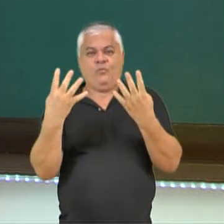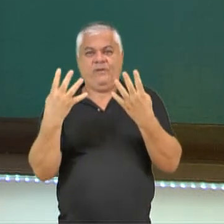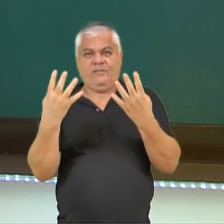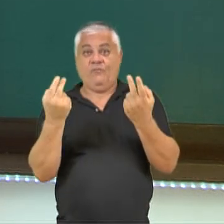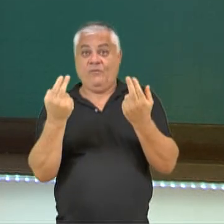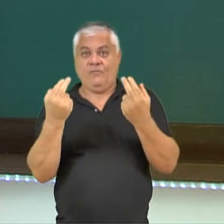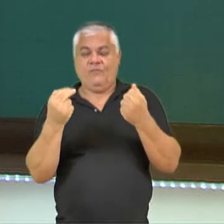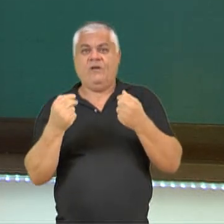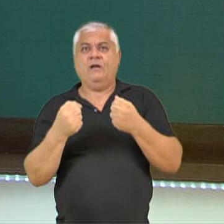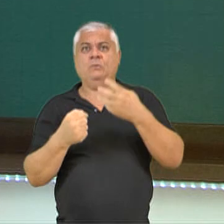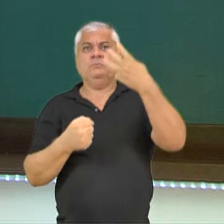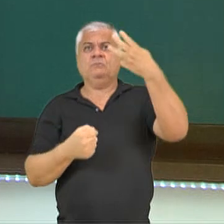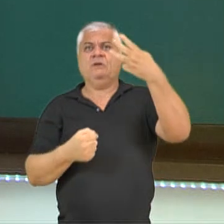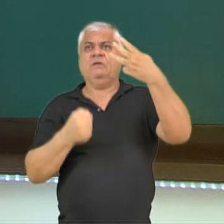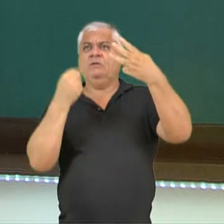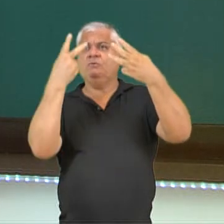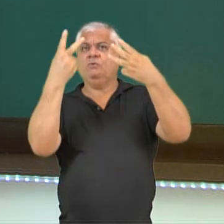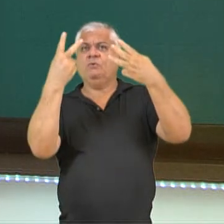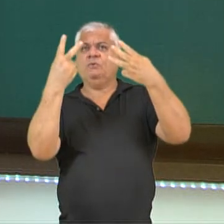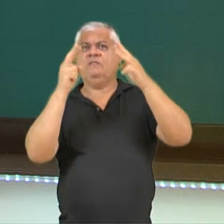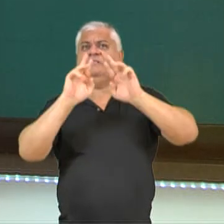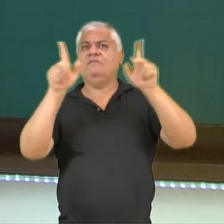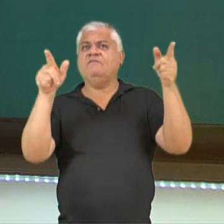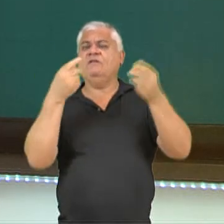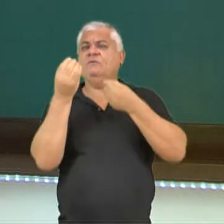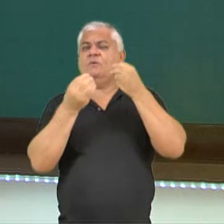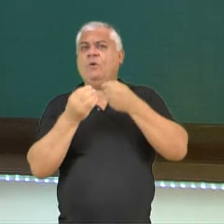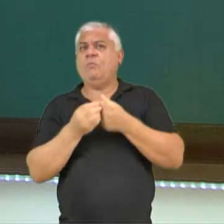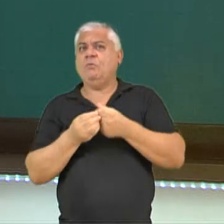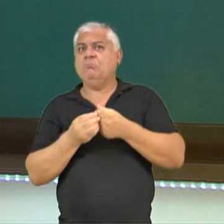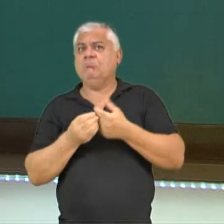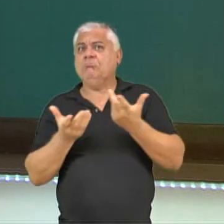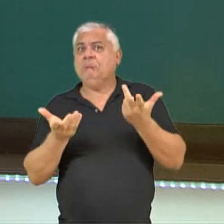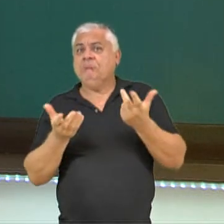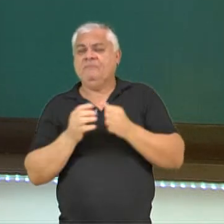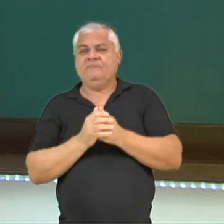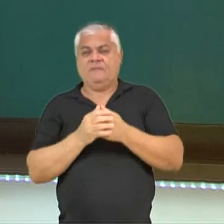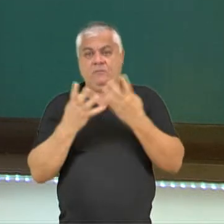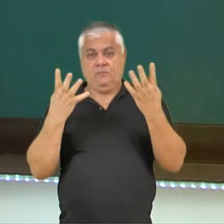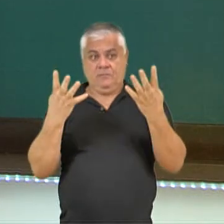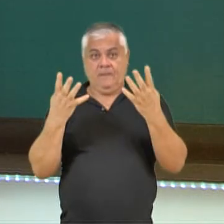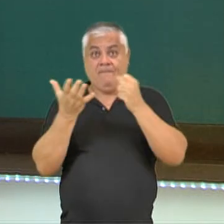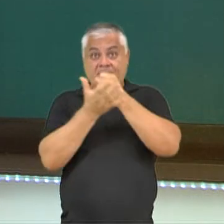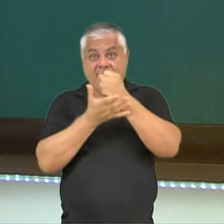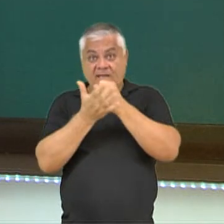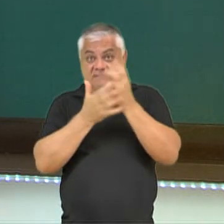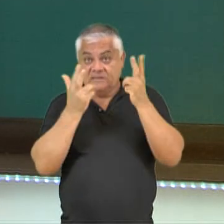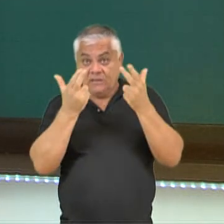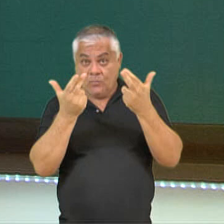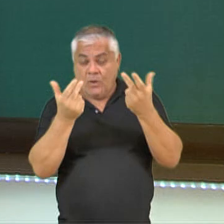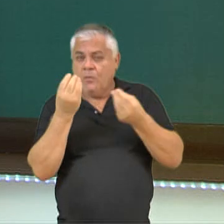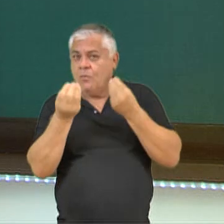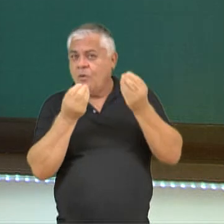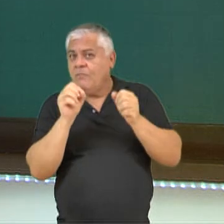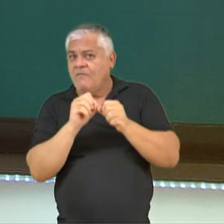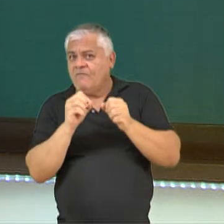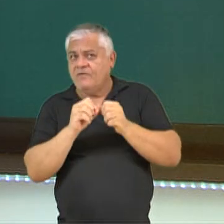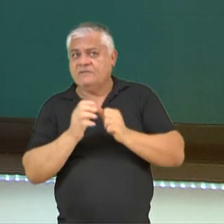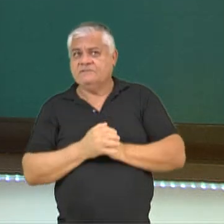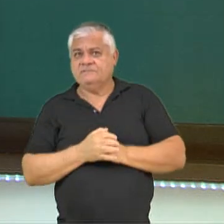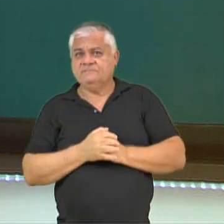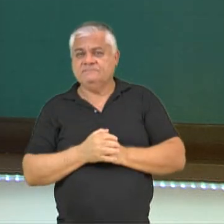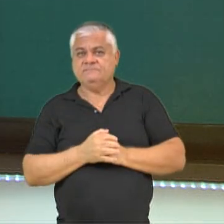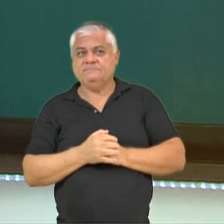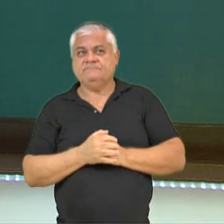4 é a base, é a mesma. Elevado a 3 e elevado a 2. Quanto vai ficar esse negócio? O que vocês me dizem?